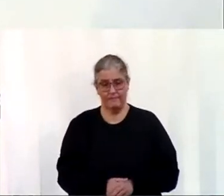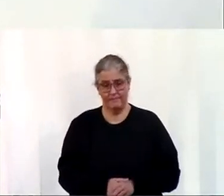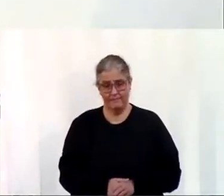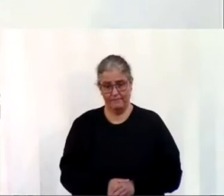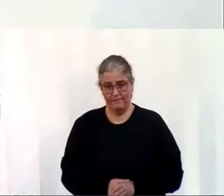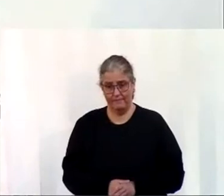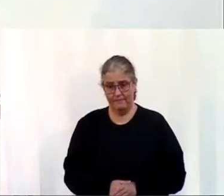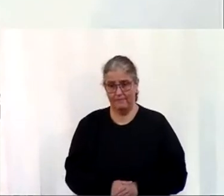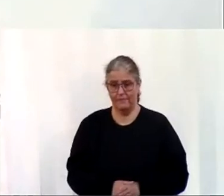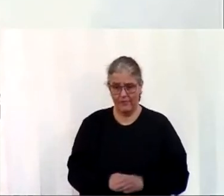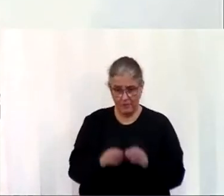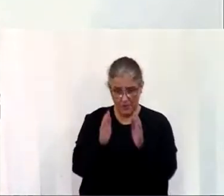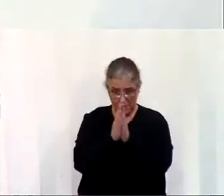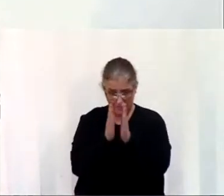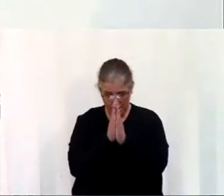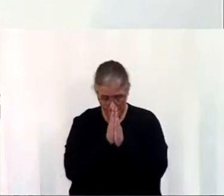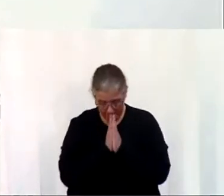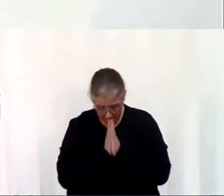Vamos orar.